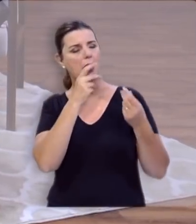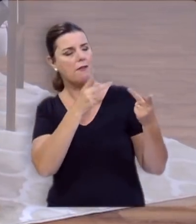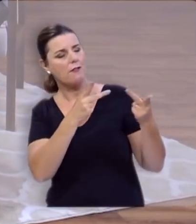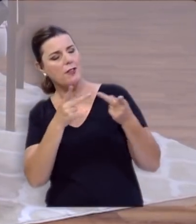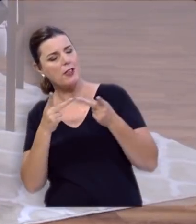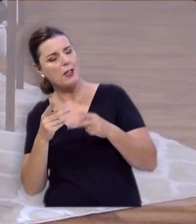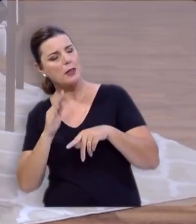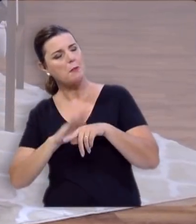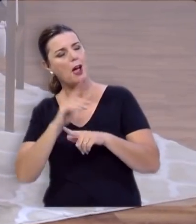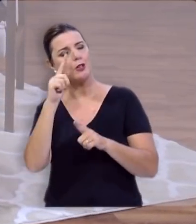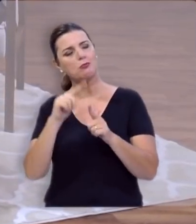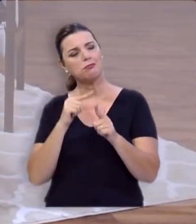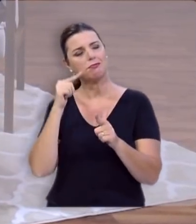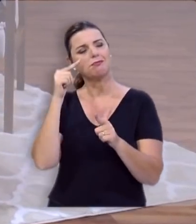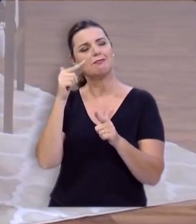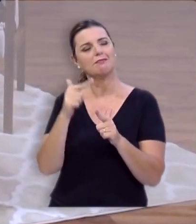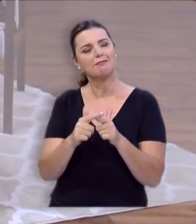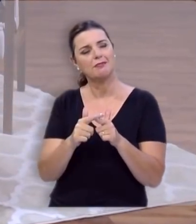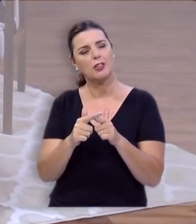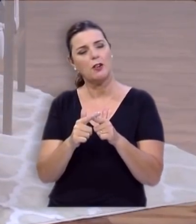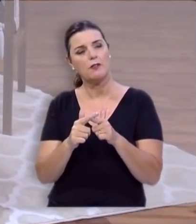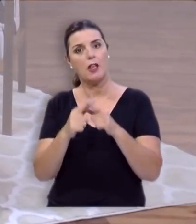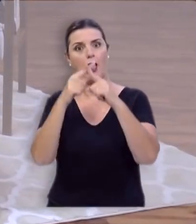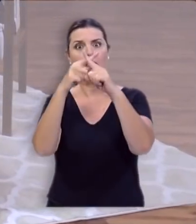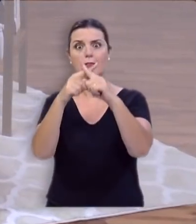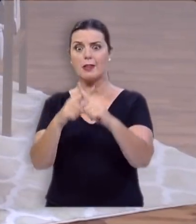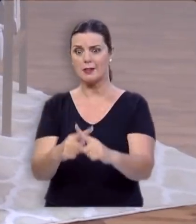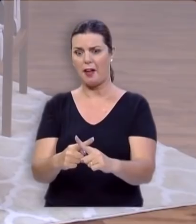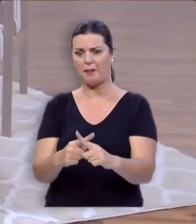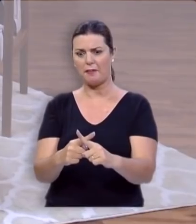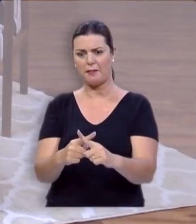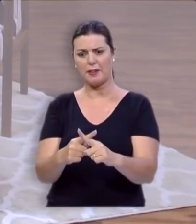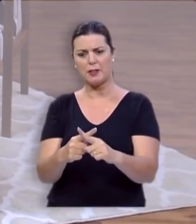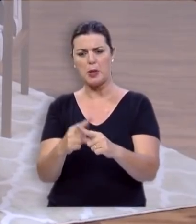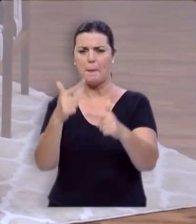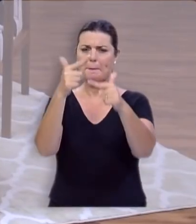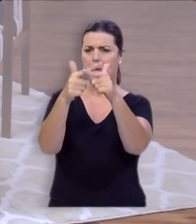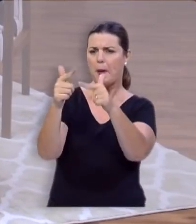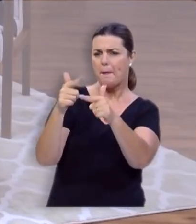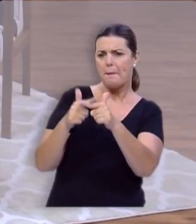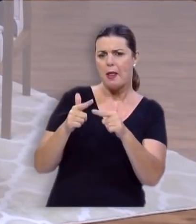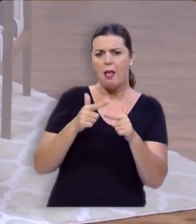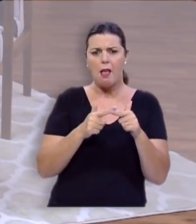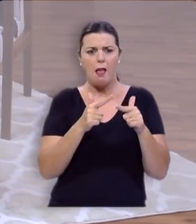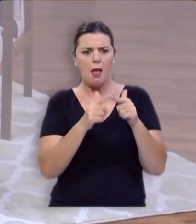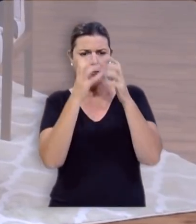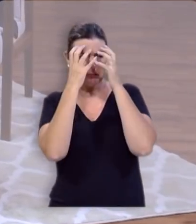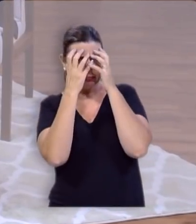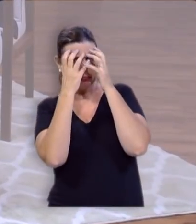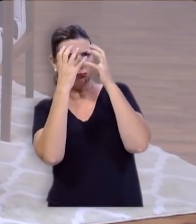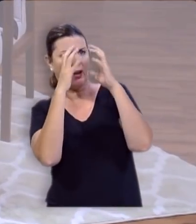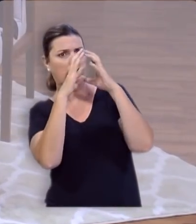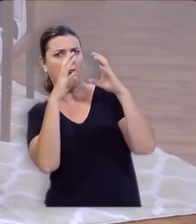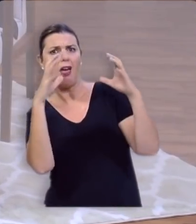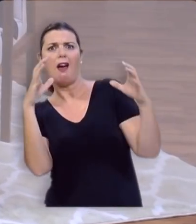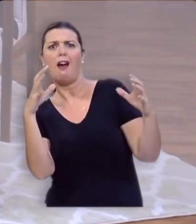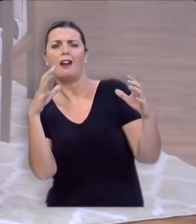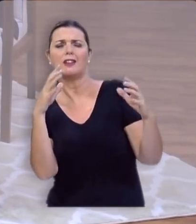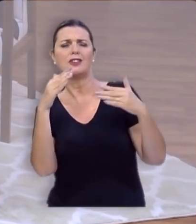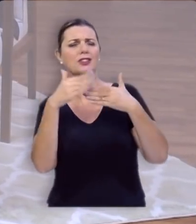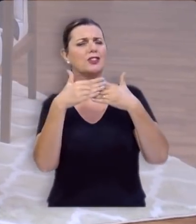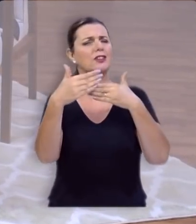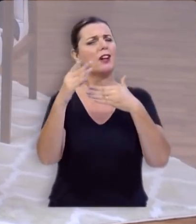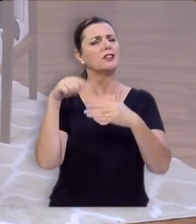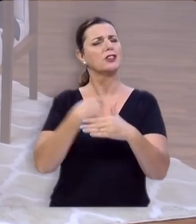Vida mais uma vez. Desafios, adversidades, problemas gigantescos diante